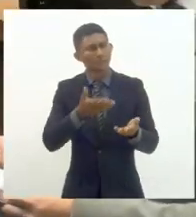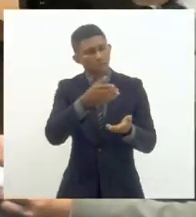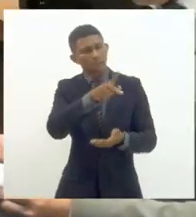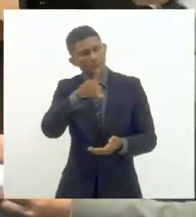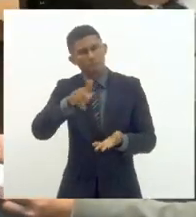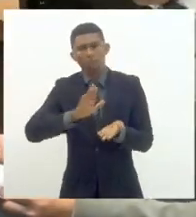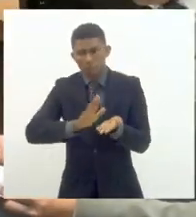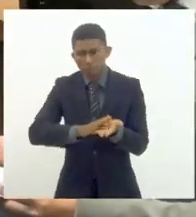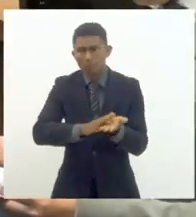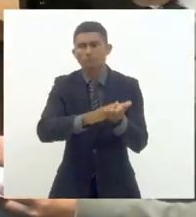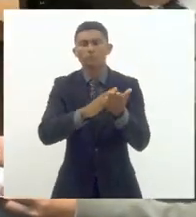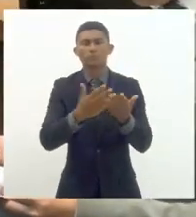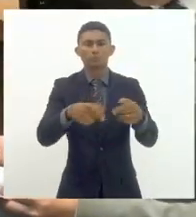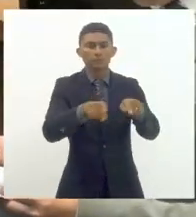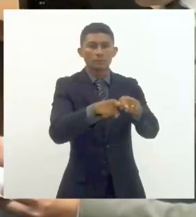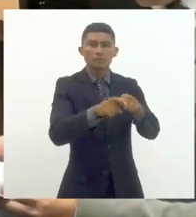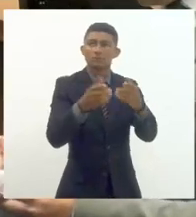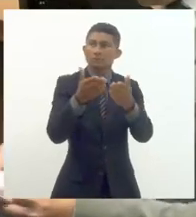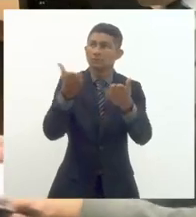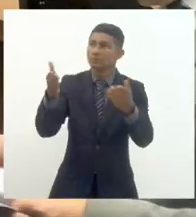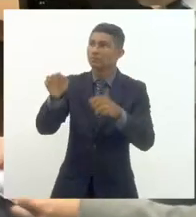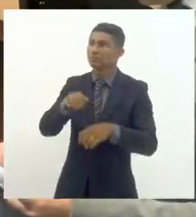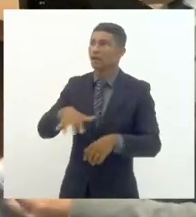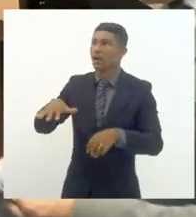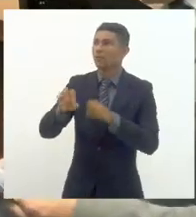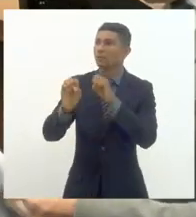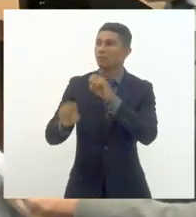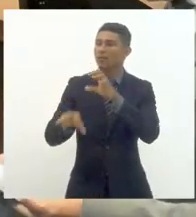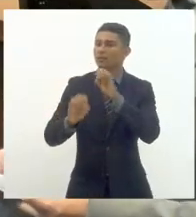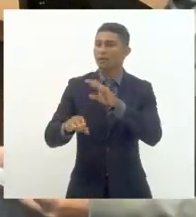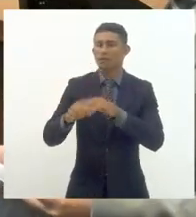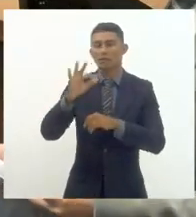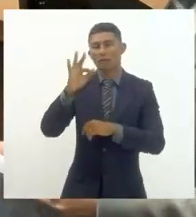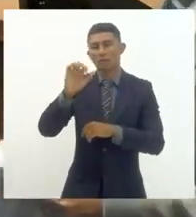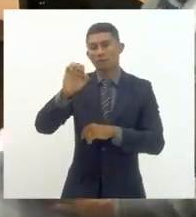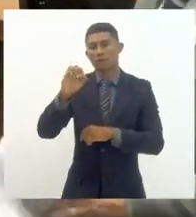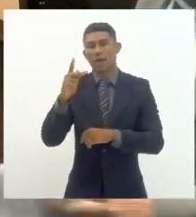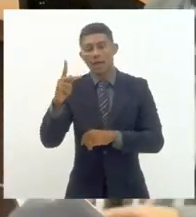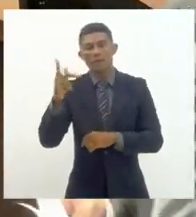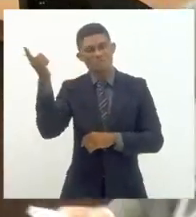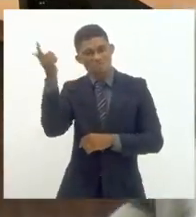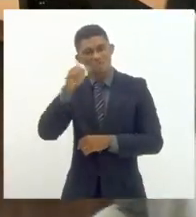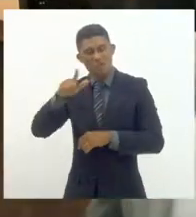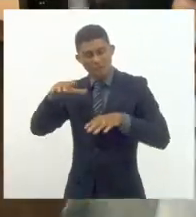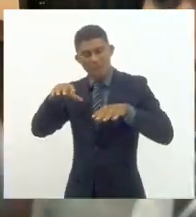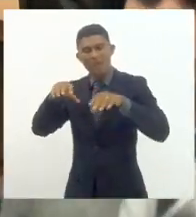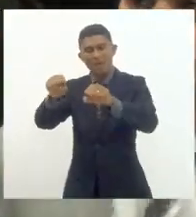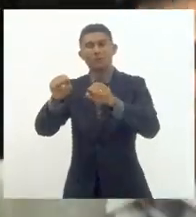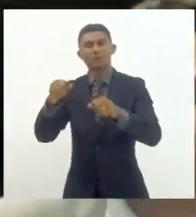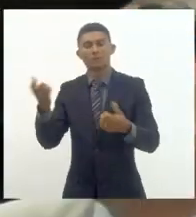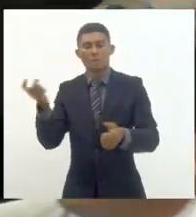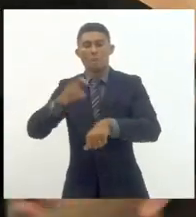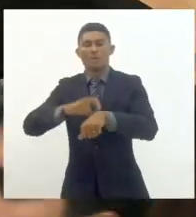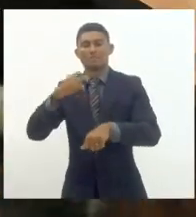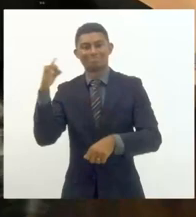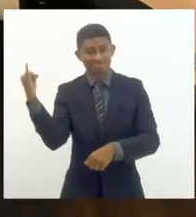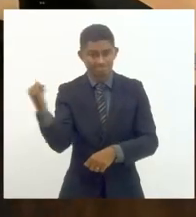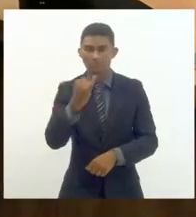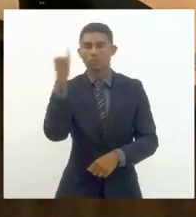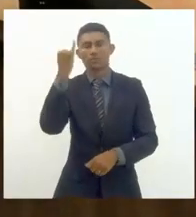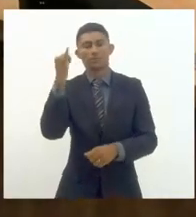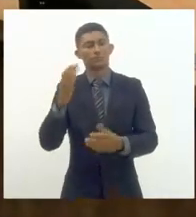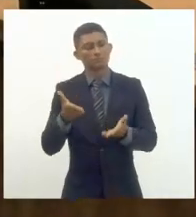Excelência e a toda a categoria da educação da FAEP que conseguiu essa conquista num momento tão importante, tão difícil.